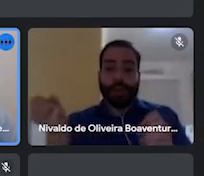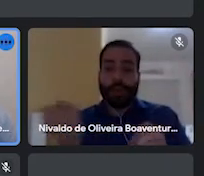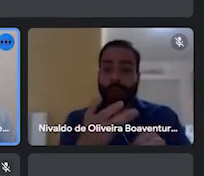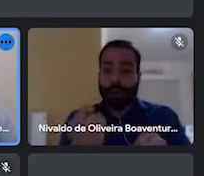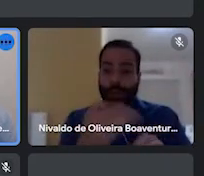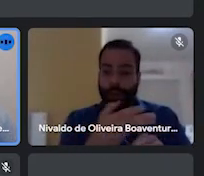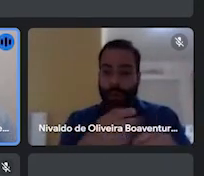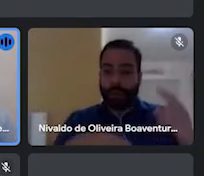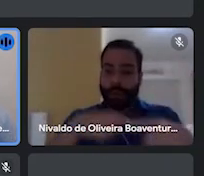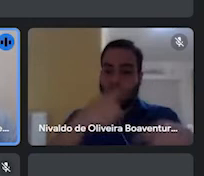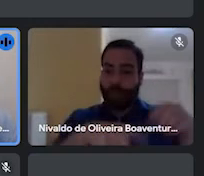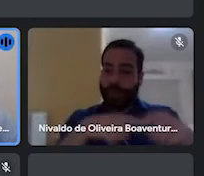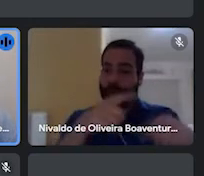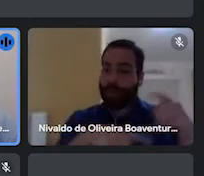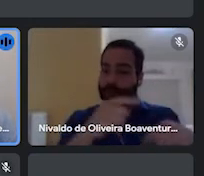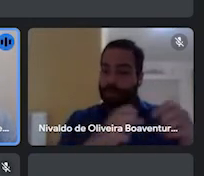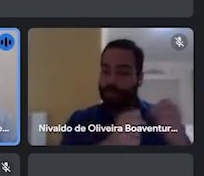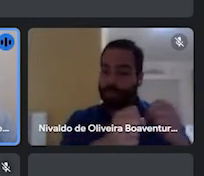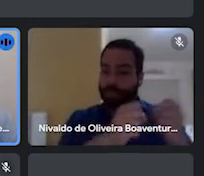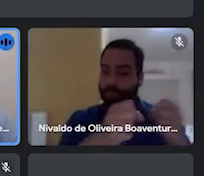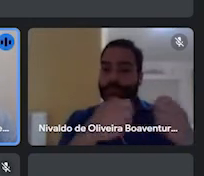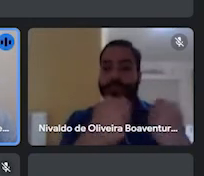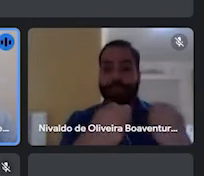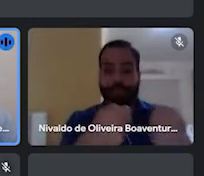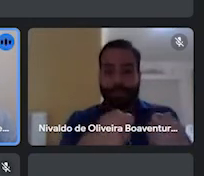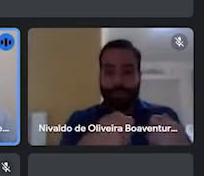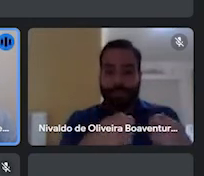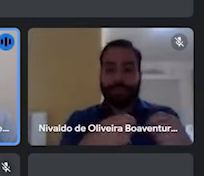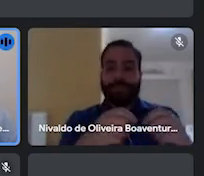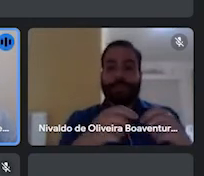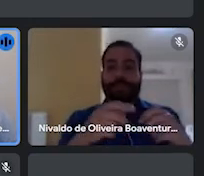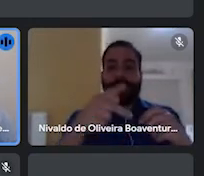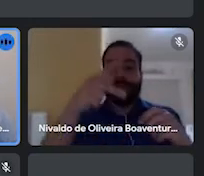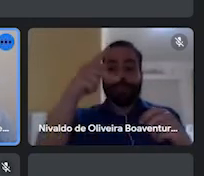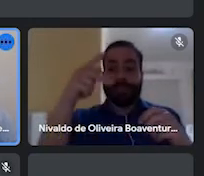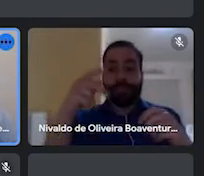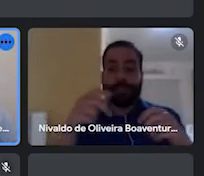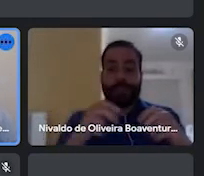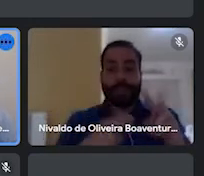equipamentos, devem ser previamente elaborada análise de